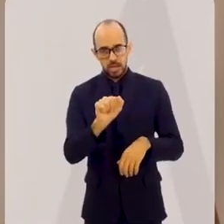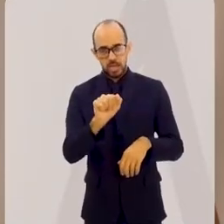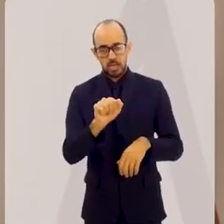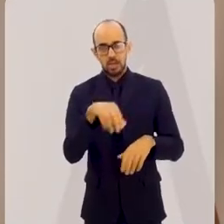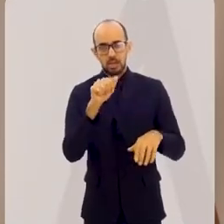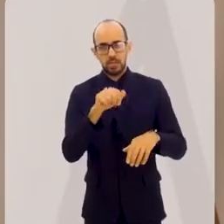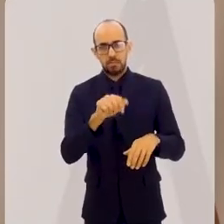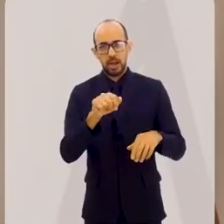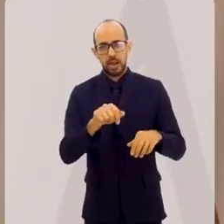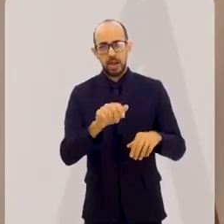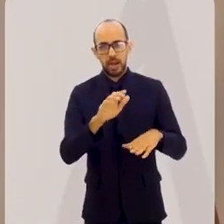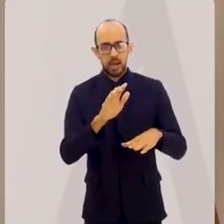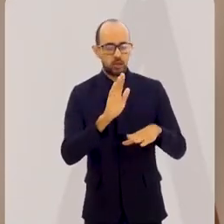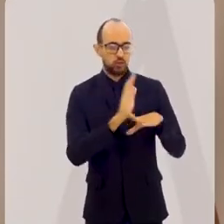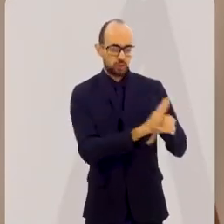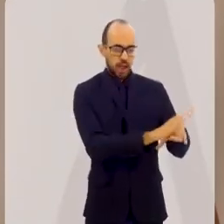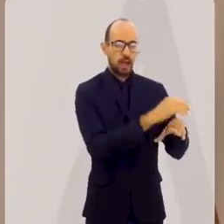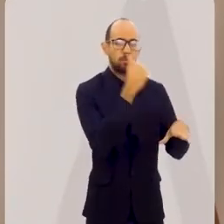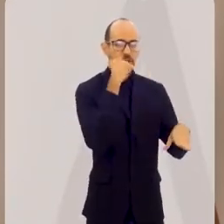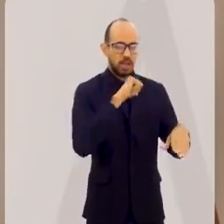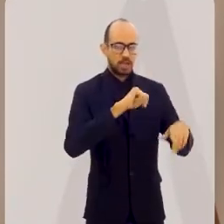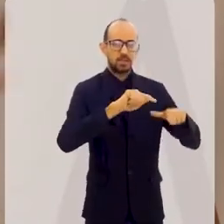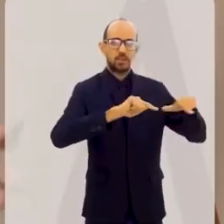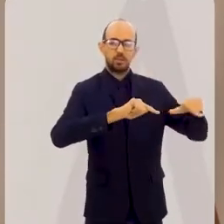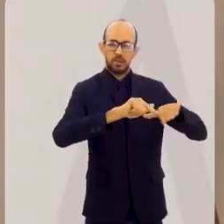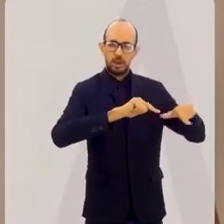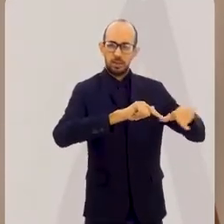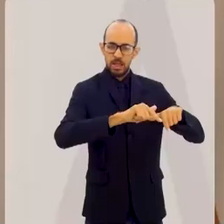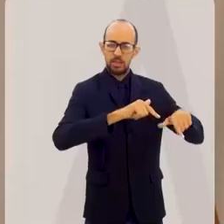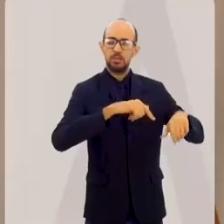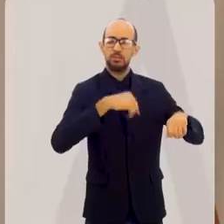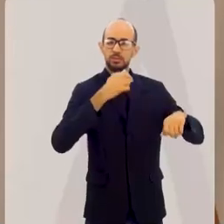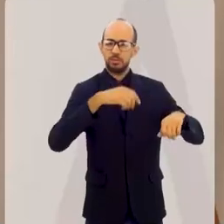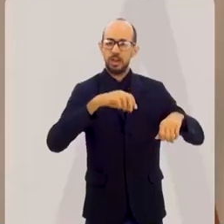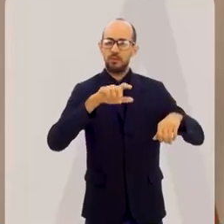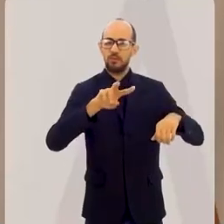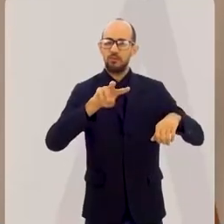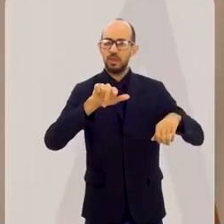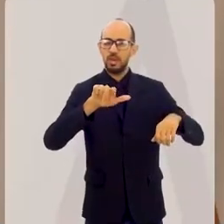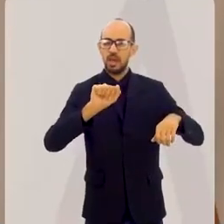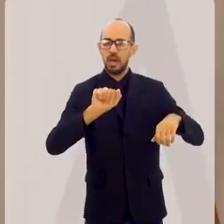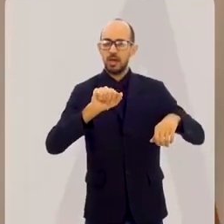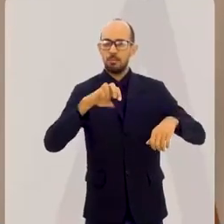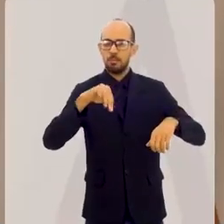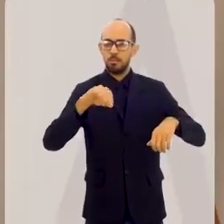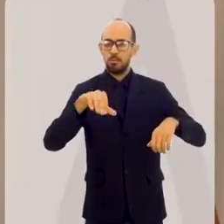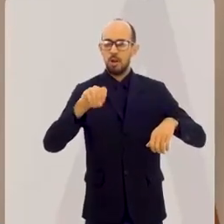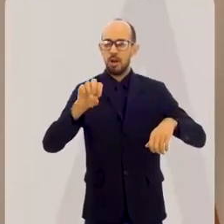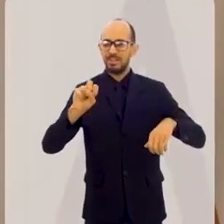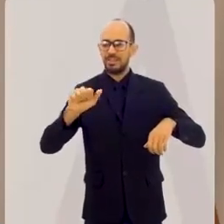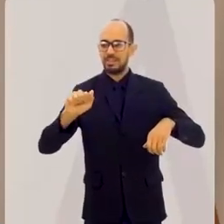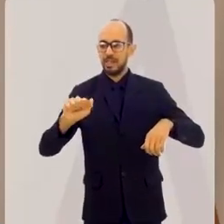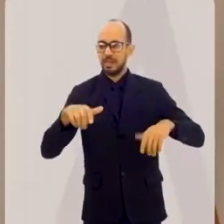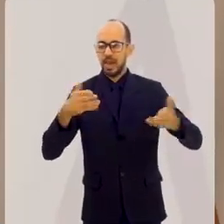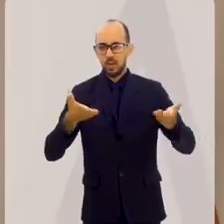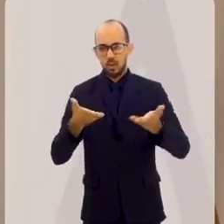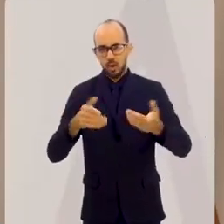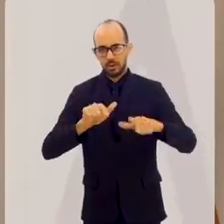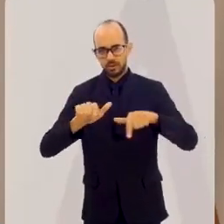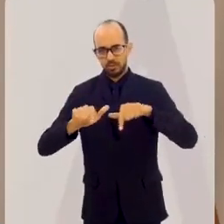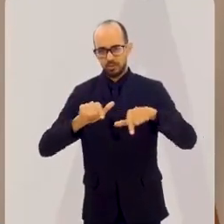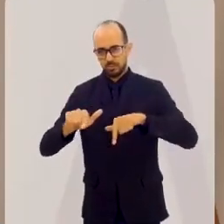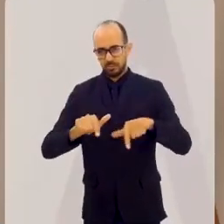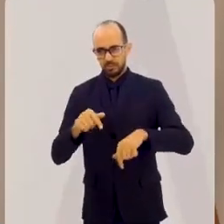moças que trabalhavam na Vila Mimosa fizeram curso de capacitação então aí estão Esse trabalho